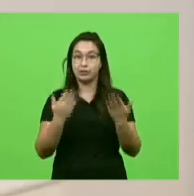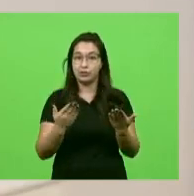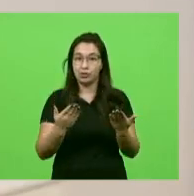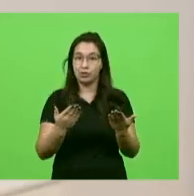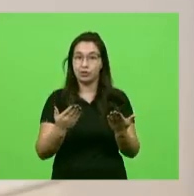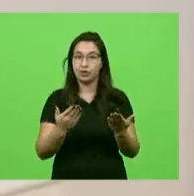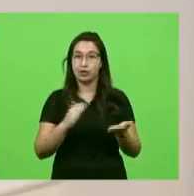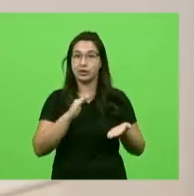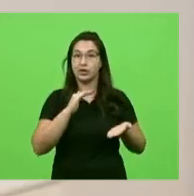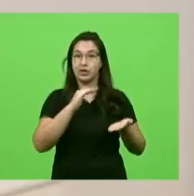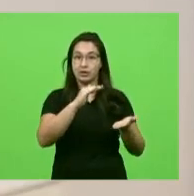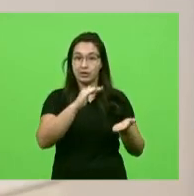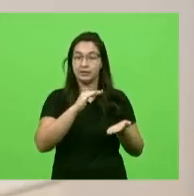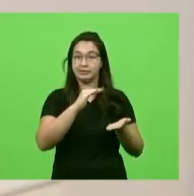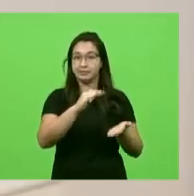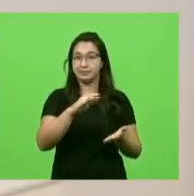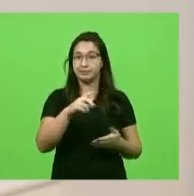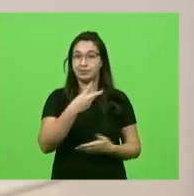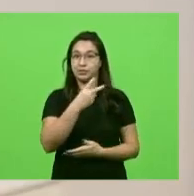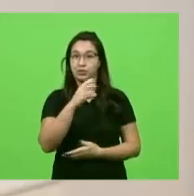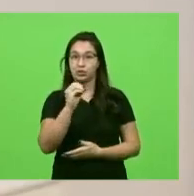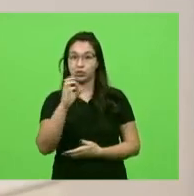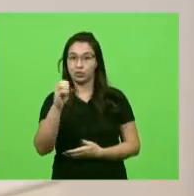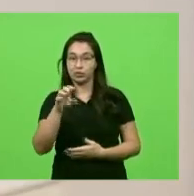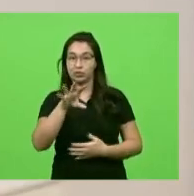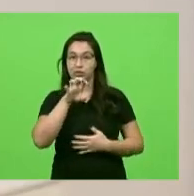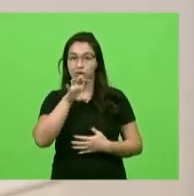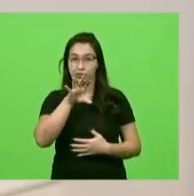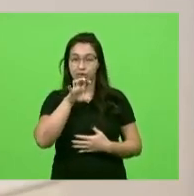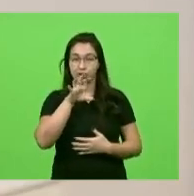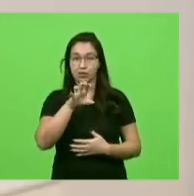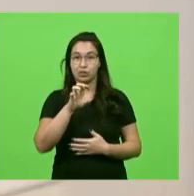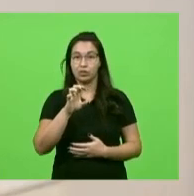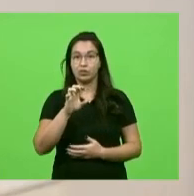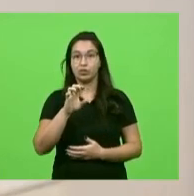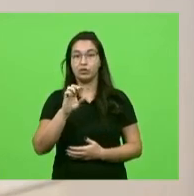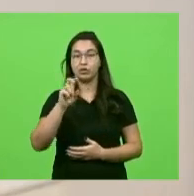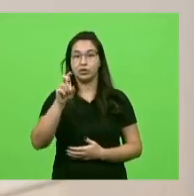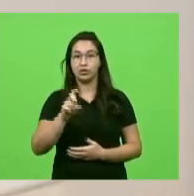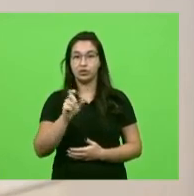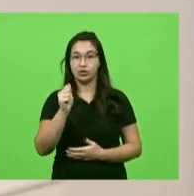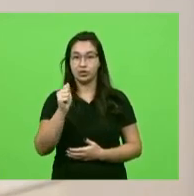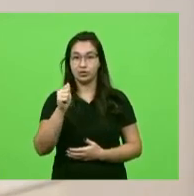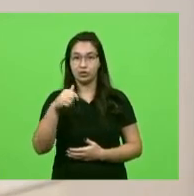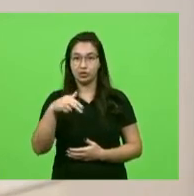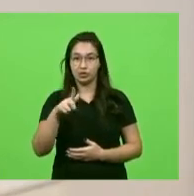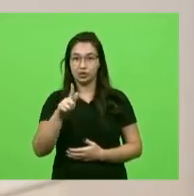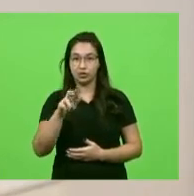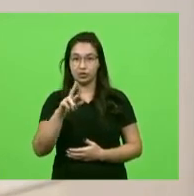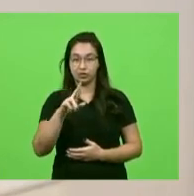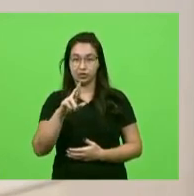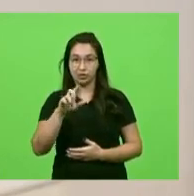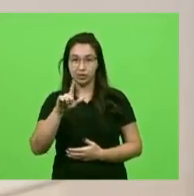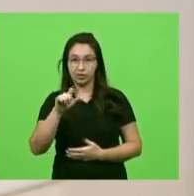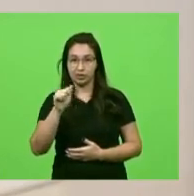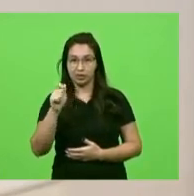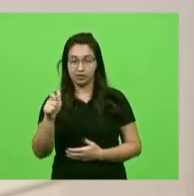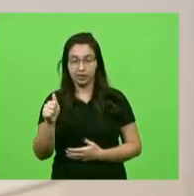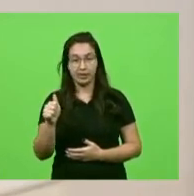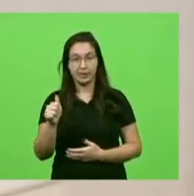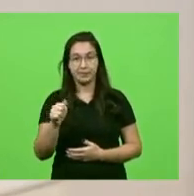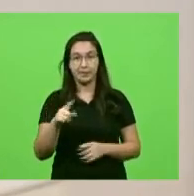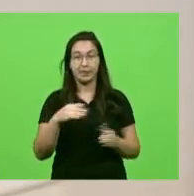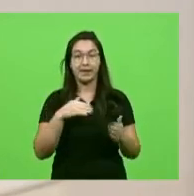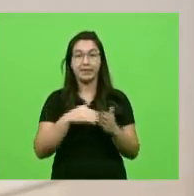importação de 200 respiradores modelo Shangri-La 510S, ao custo unitário de US$12 mil